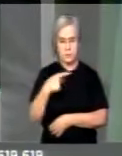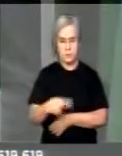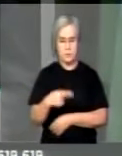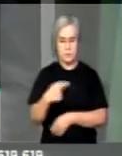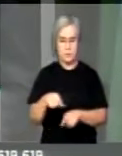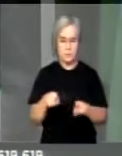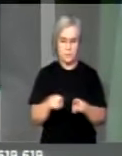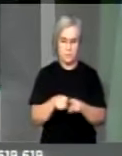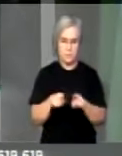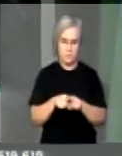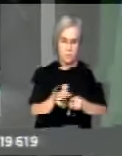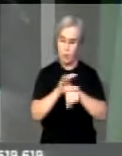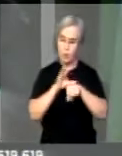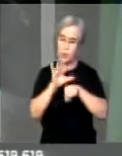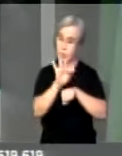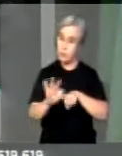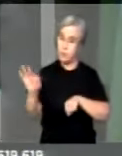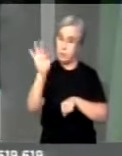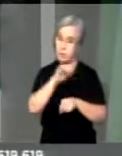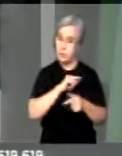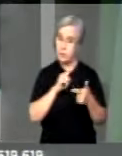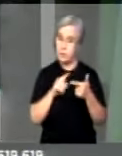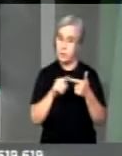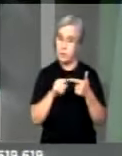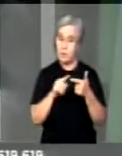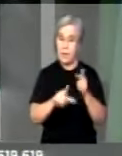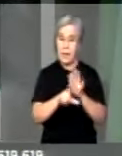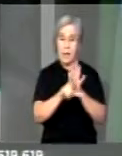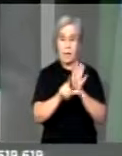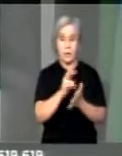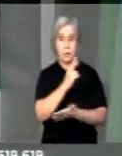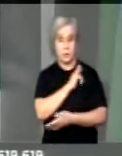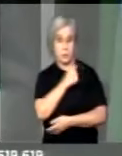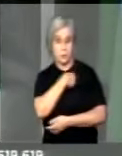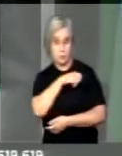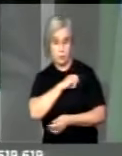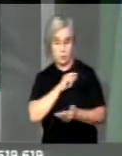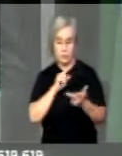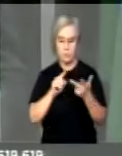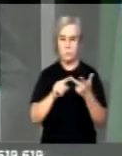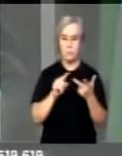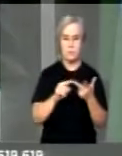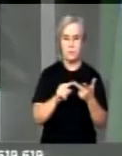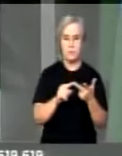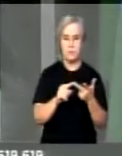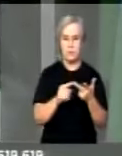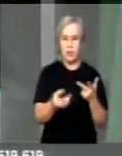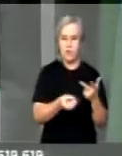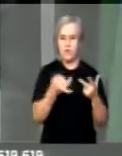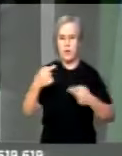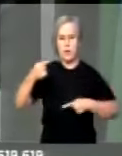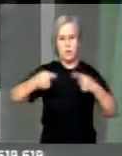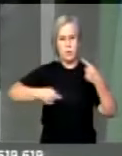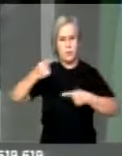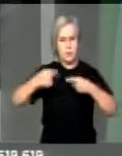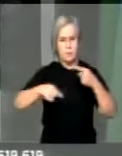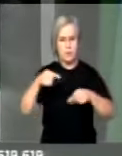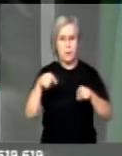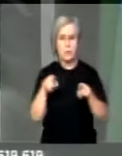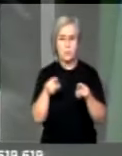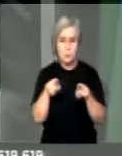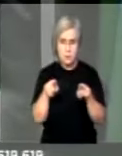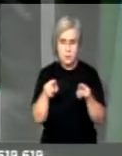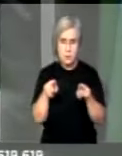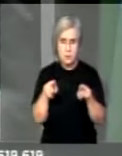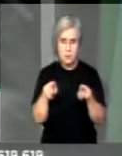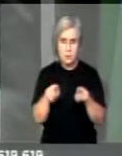Constituição Federal, tivemos aqui a Lei de Responsabilidade Fiscal, tivemos aqui outros e tantos debates, como também cassação